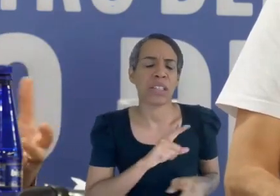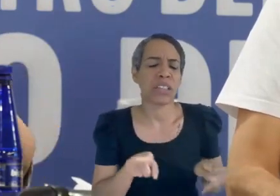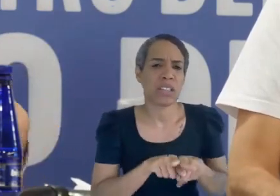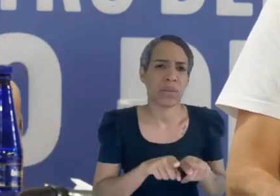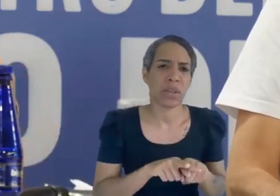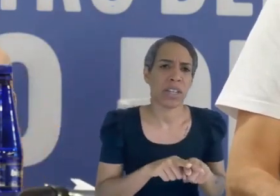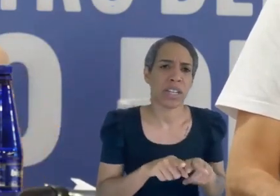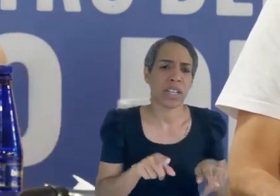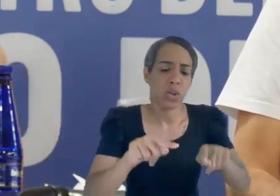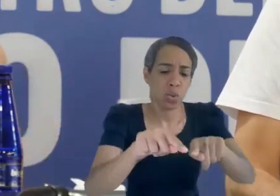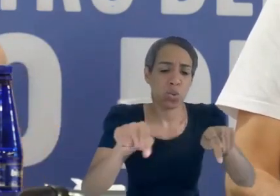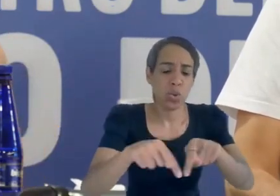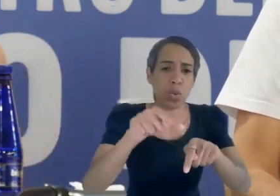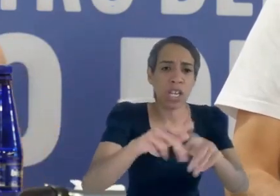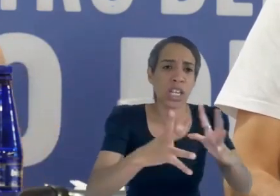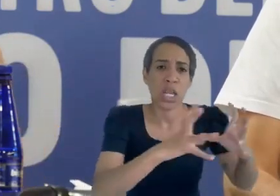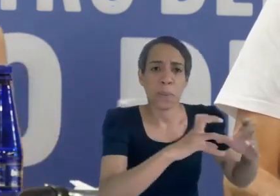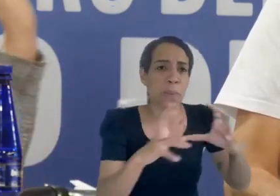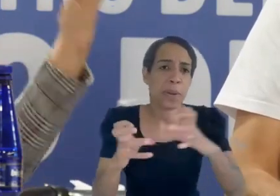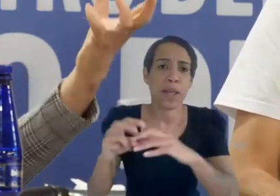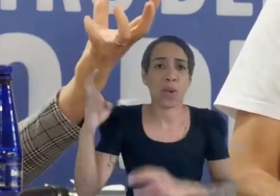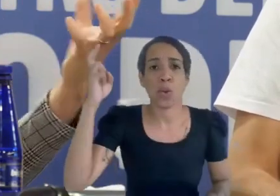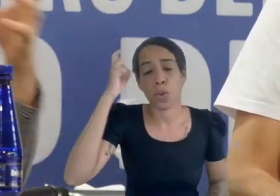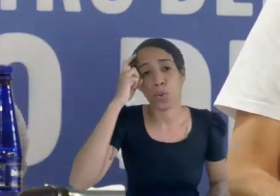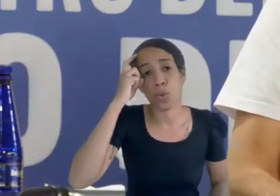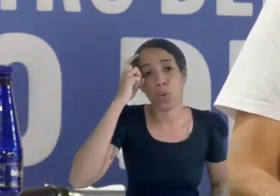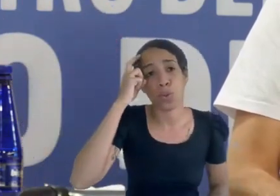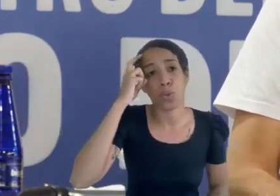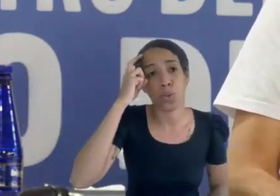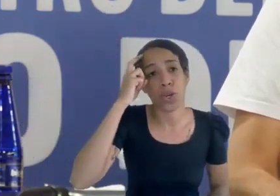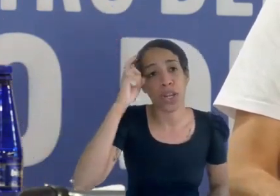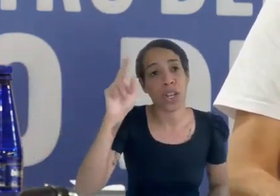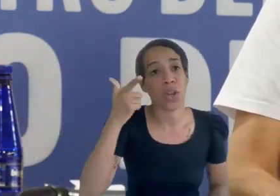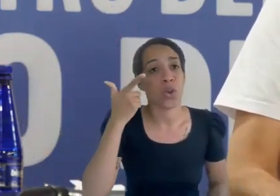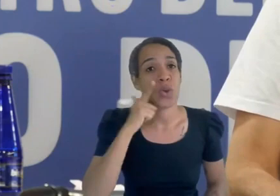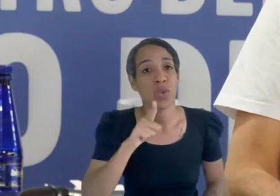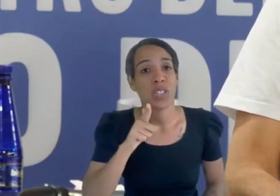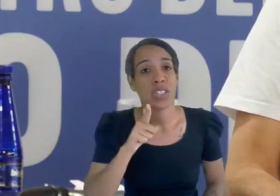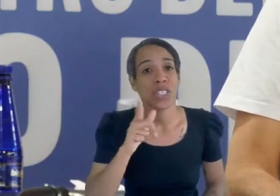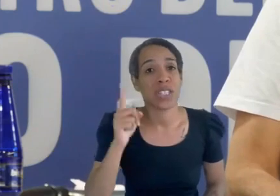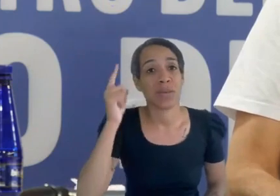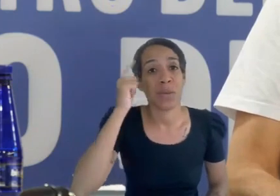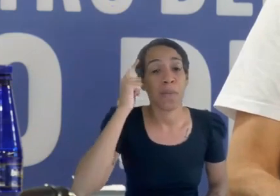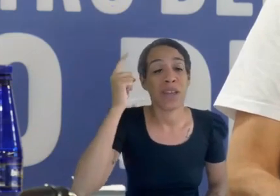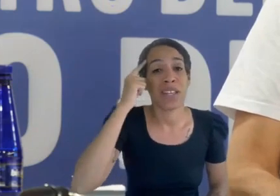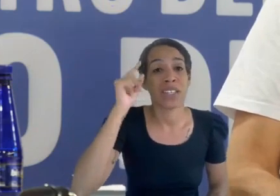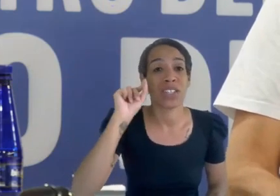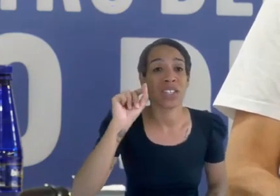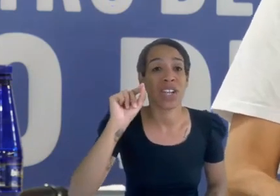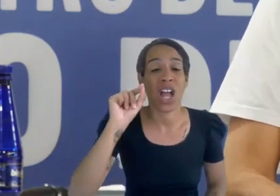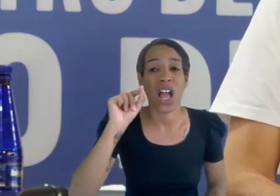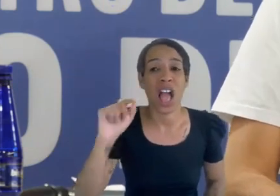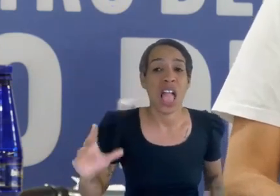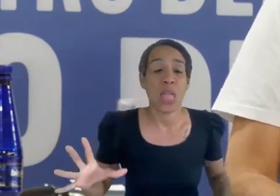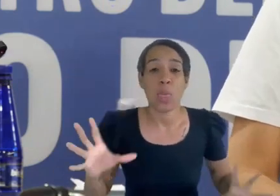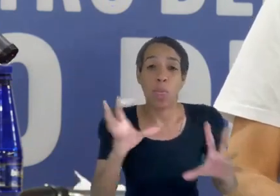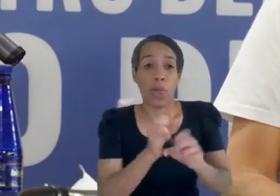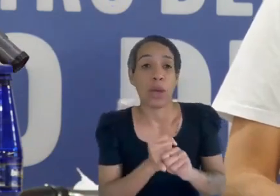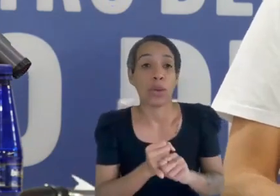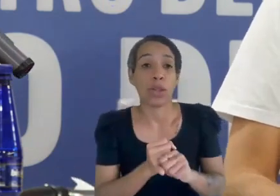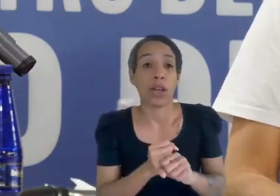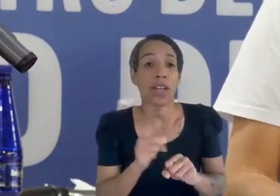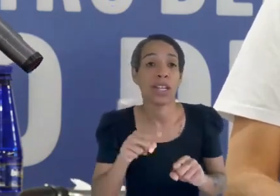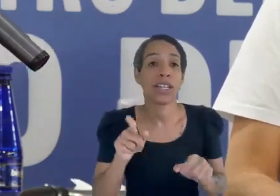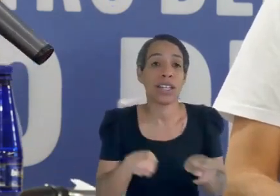cultural e aí conseguem dar uma ideia de que é total e que compreende todo o espectro